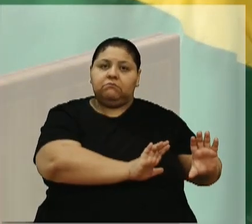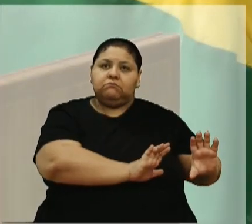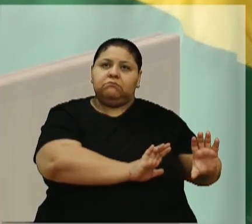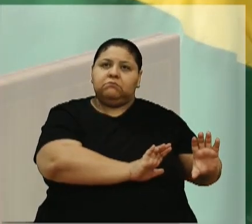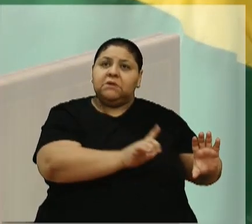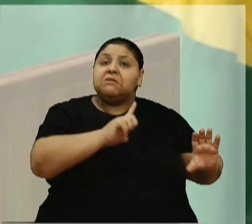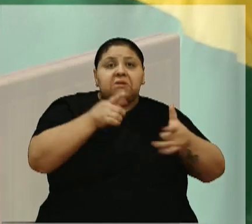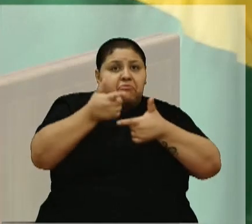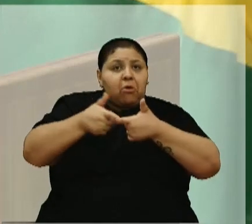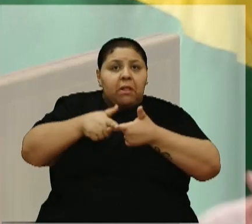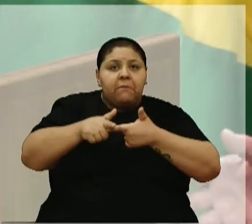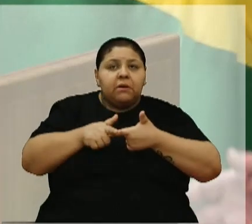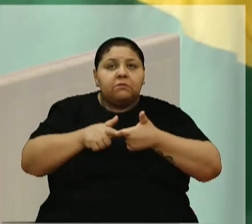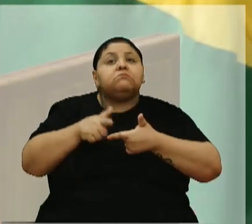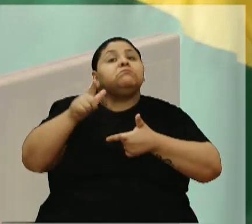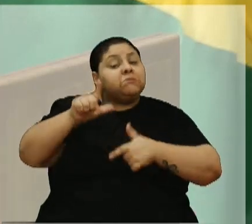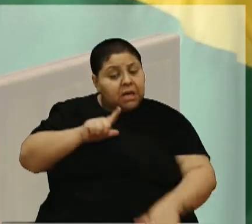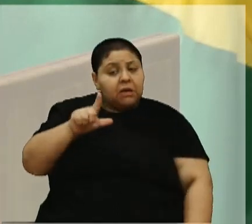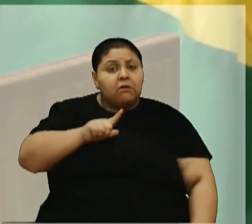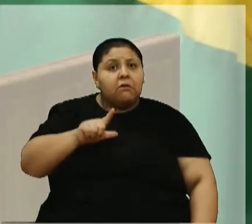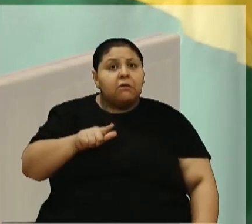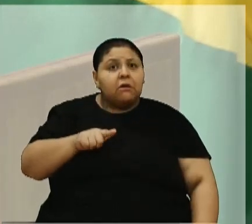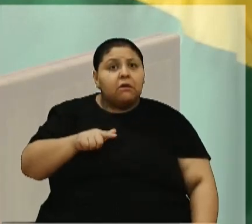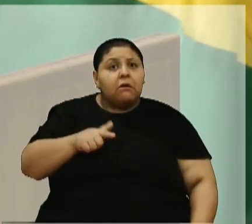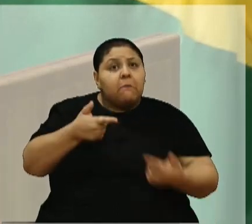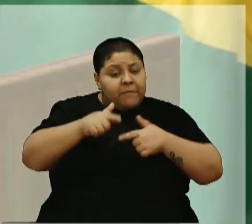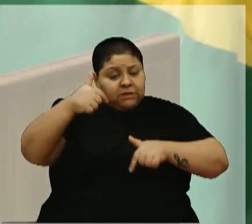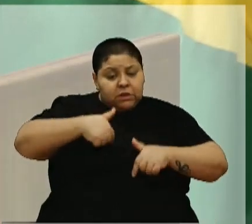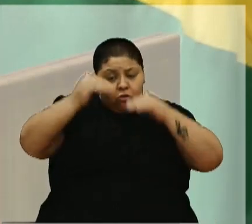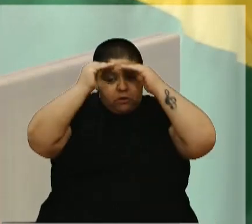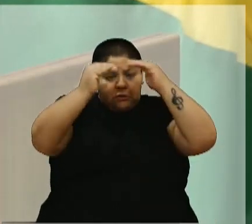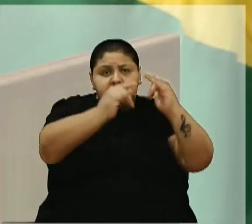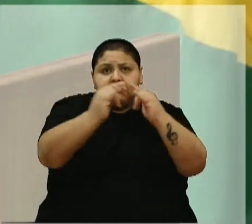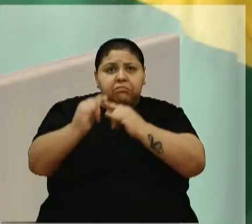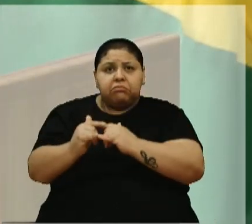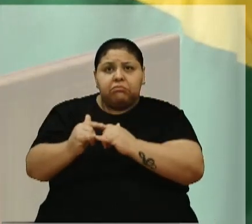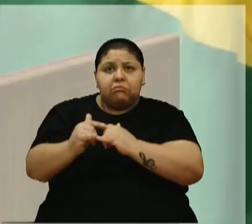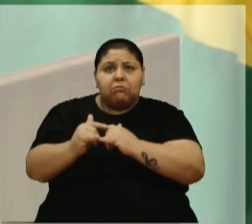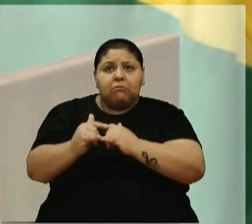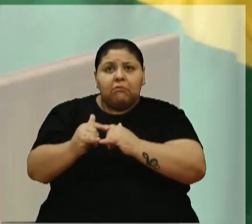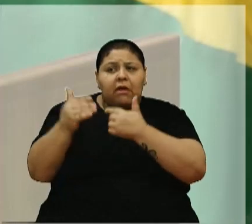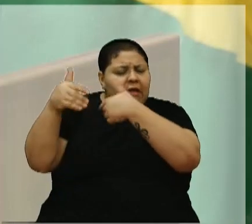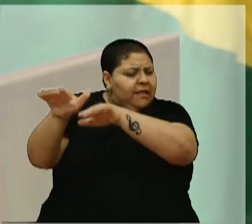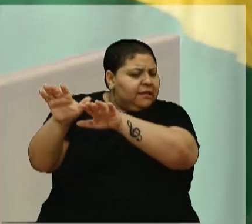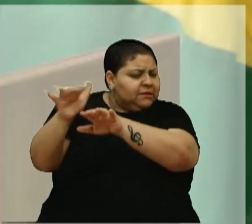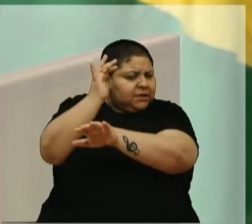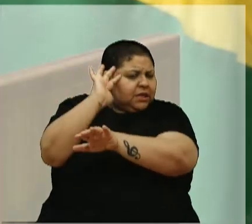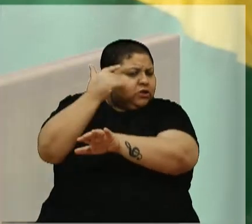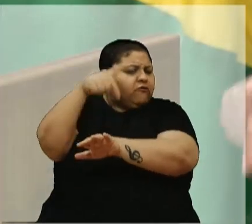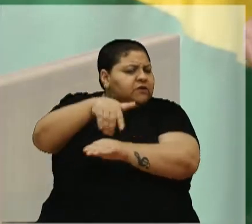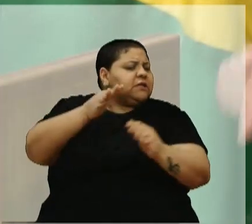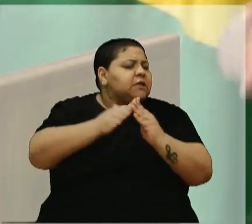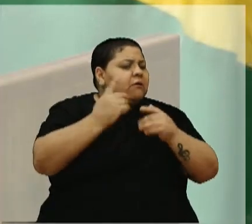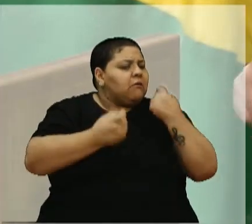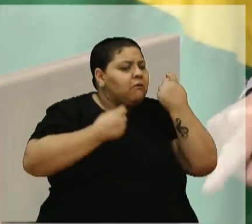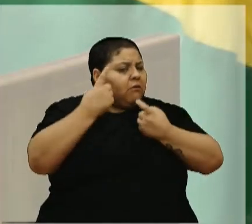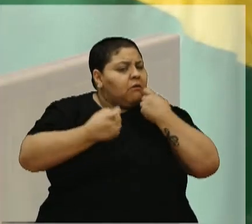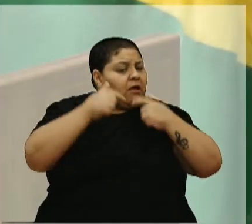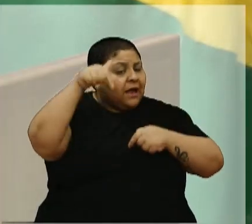Tem problemas? Tem, mas eu respeito as instituições, eles que resolvam. Essa casa tem que se preocupar com as